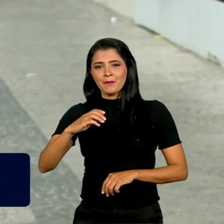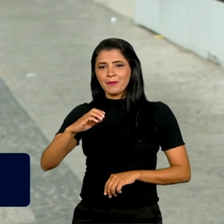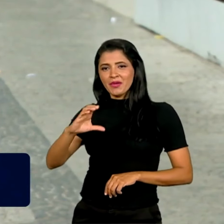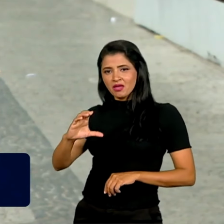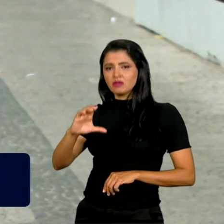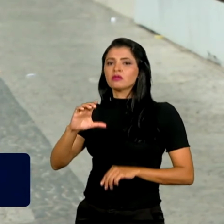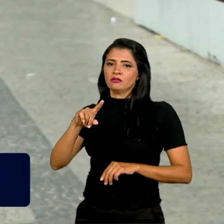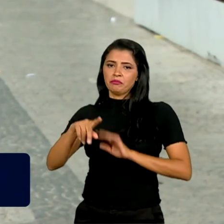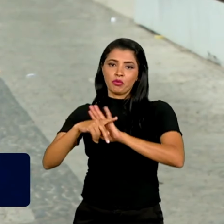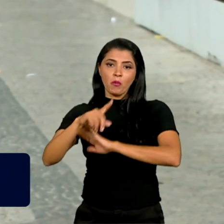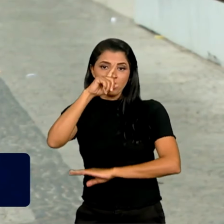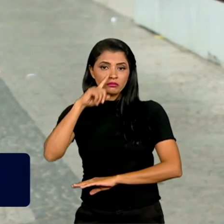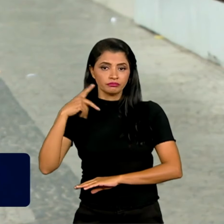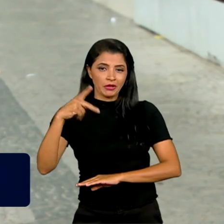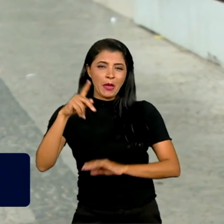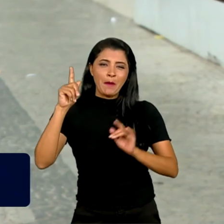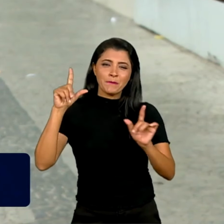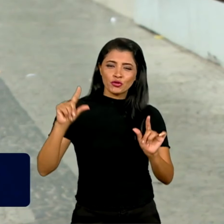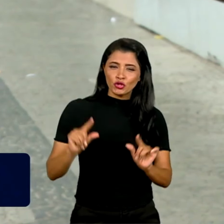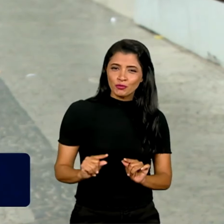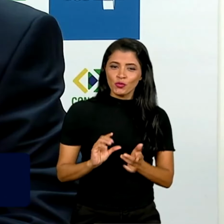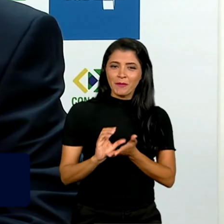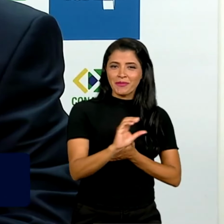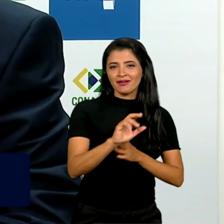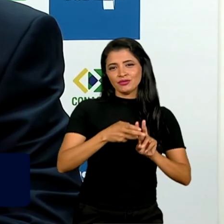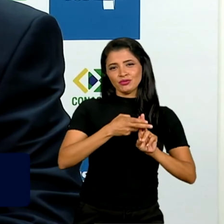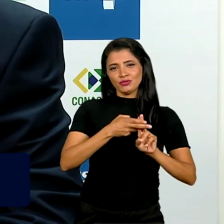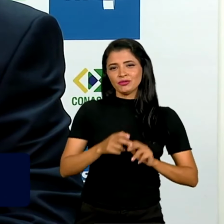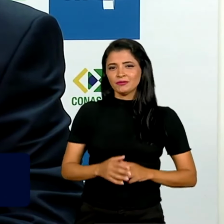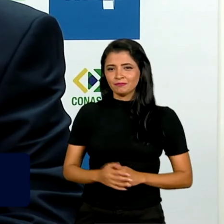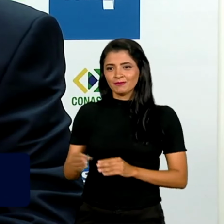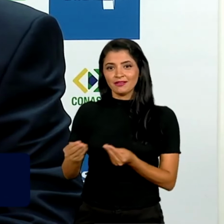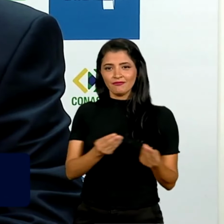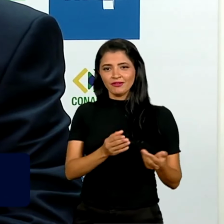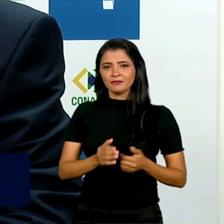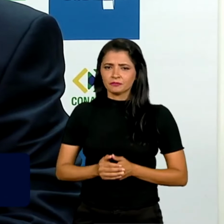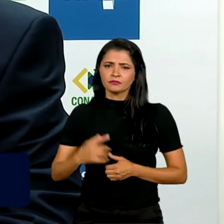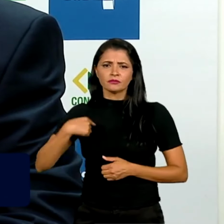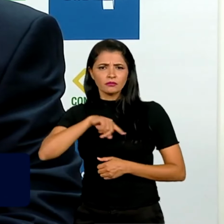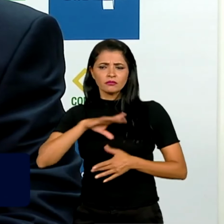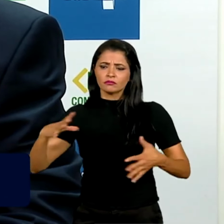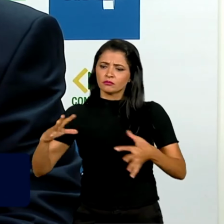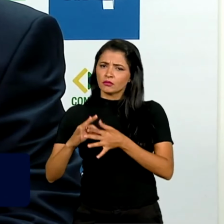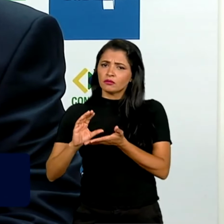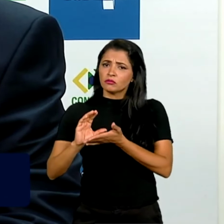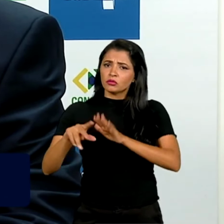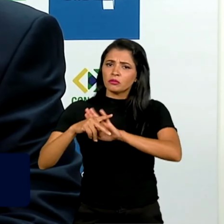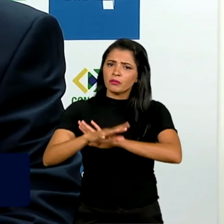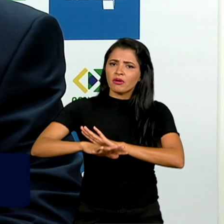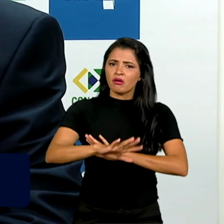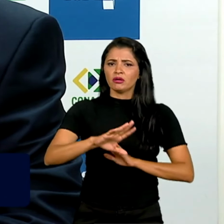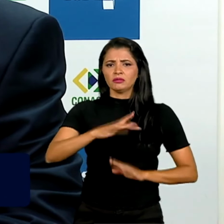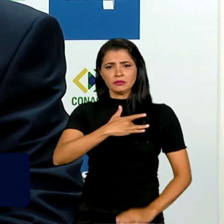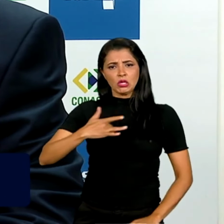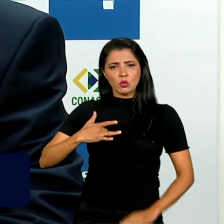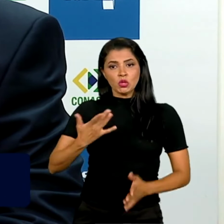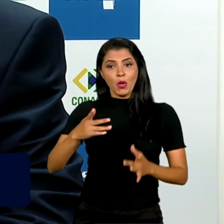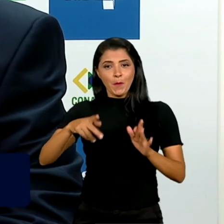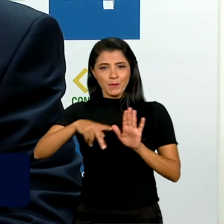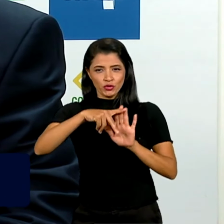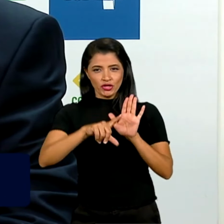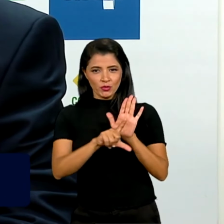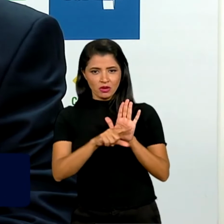pode ainda diminuir os repasses ao SUS. Nós temos a vinculação de investimento para a saúde. E aí, com um projeto